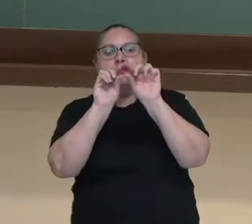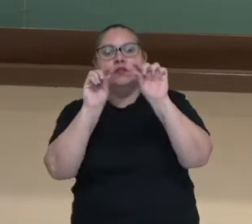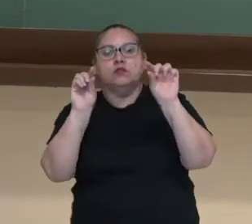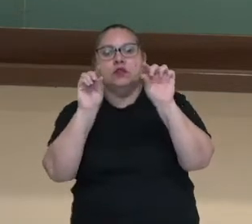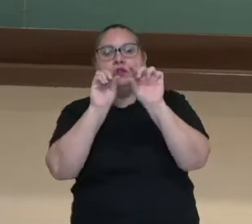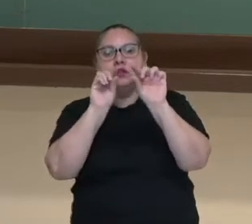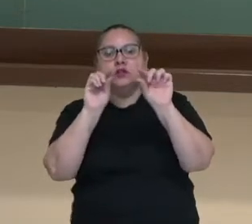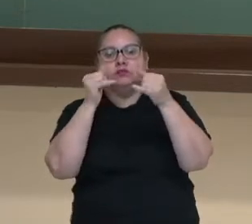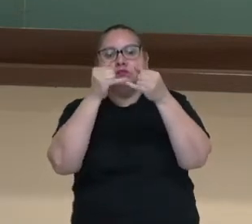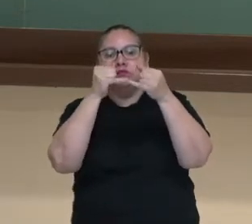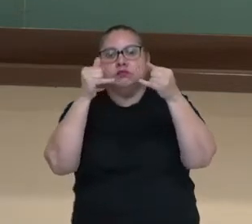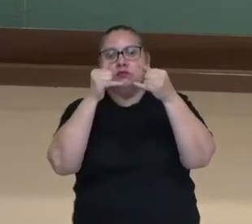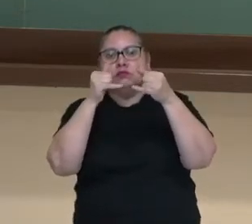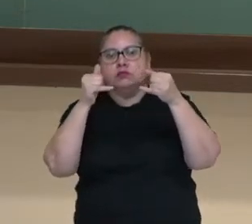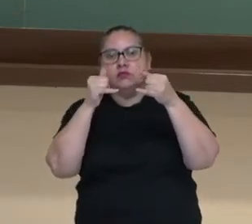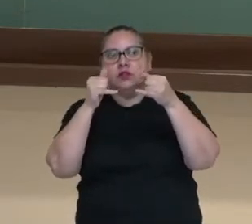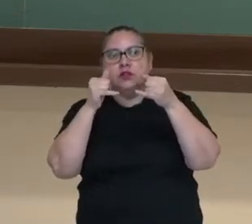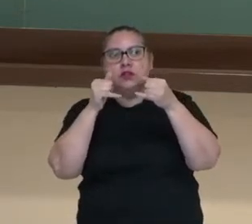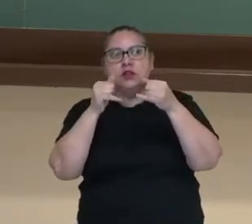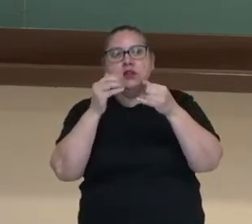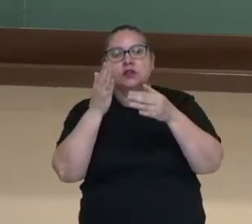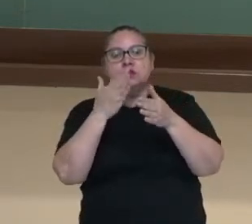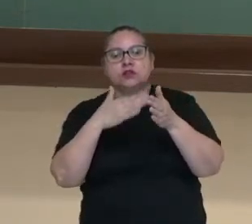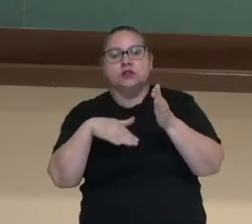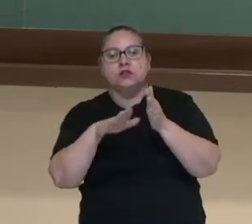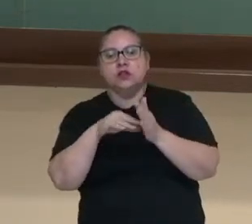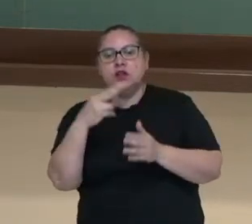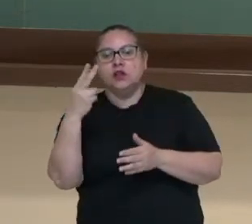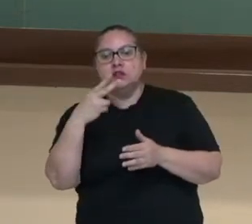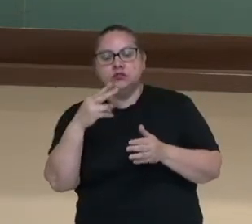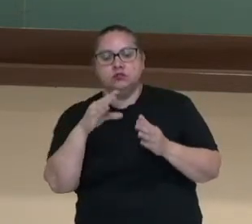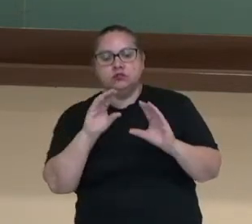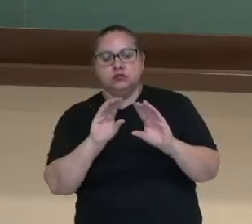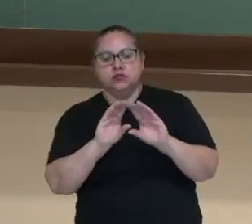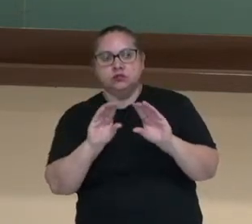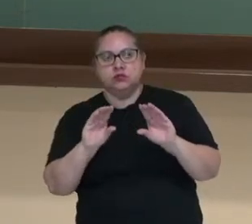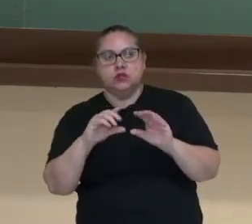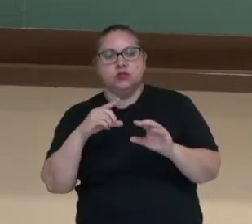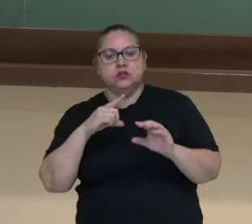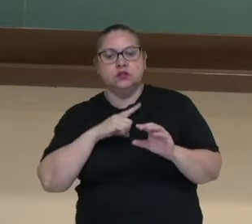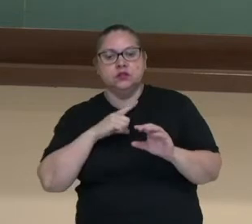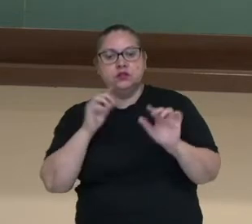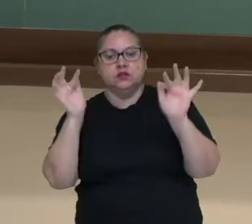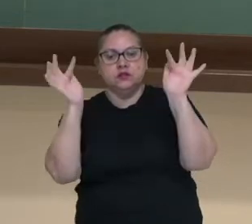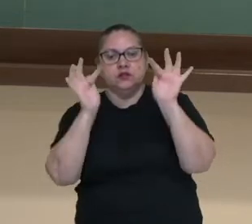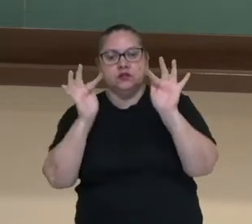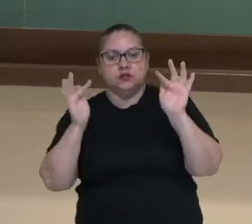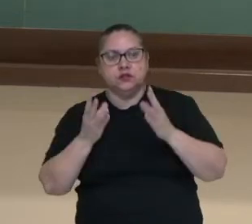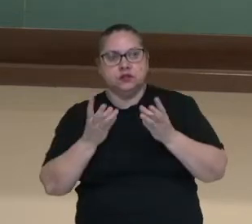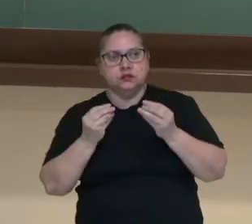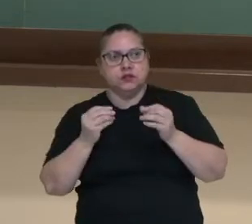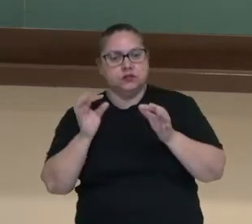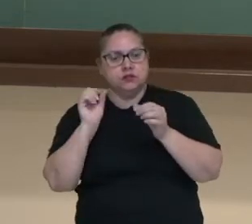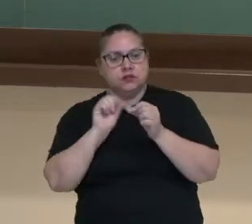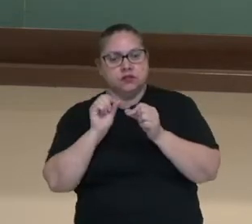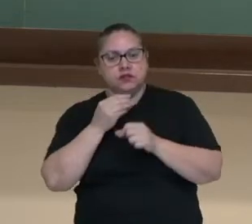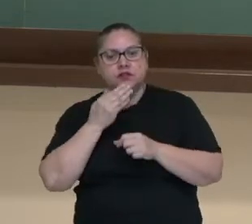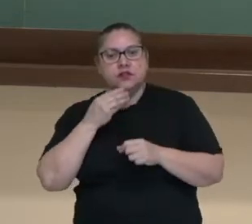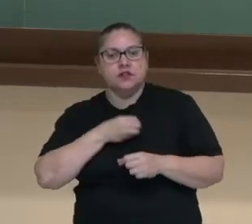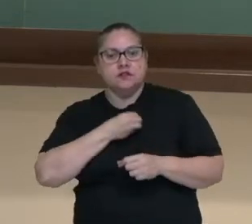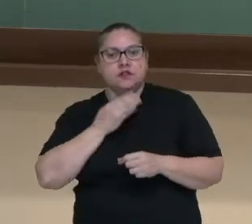linha do poema. Então, ao retomarmos a segunda estrofe, tenha felicidade bastante para fazê-la